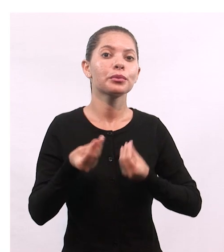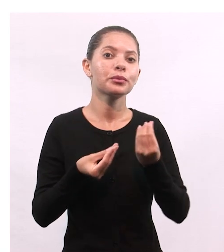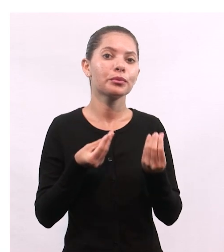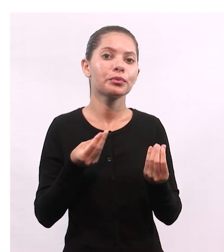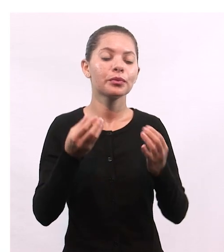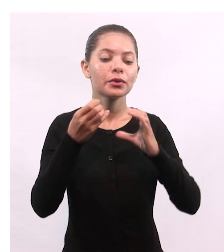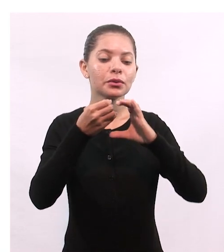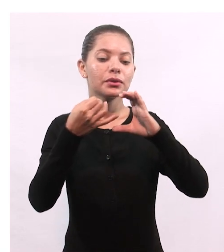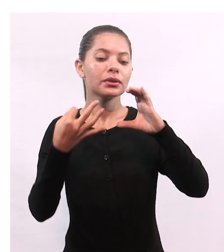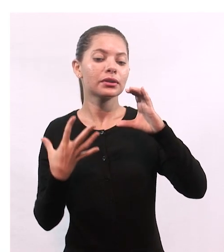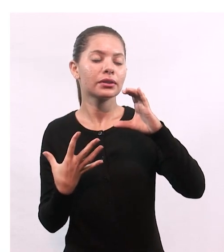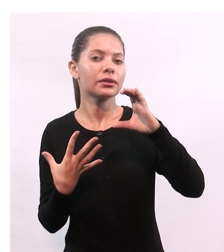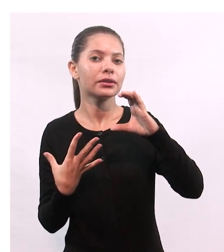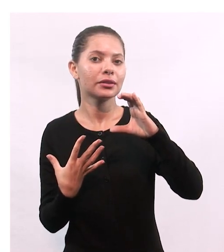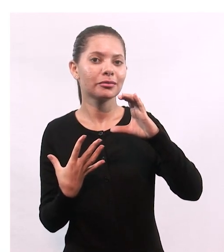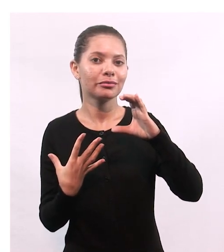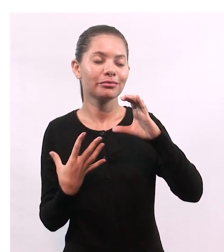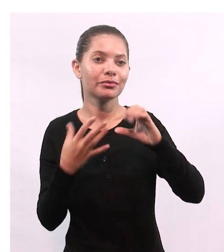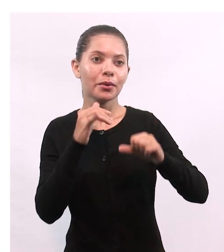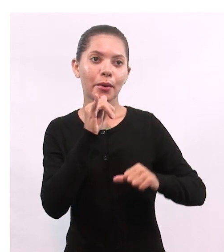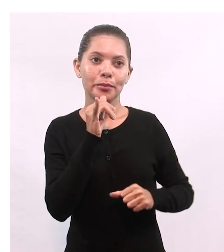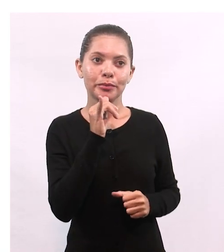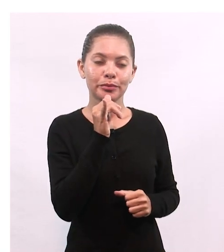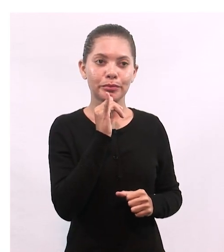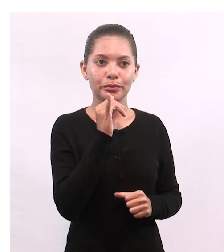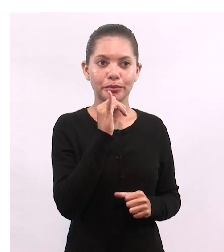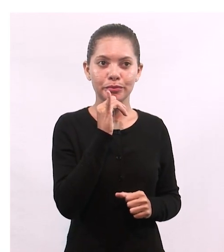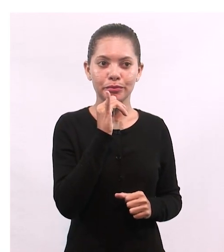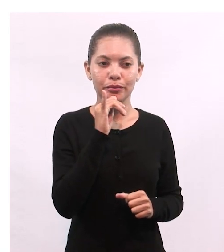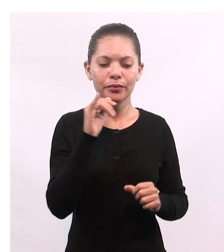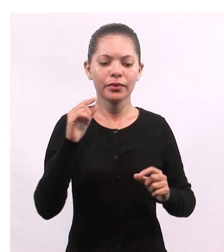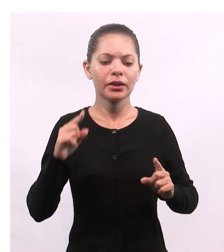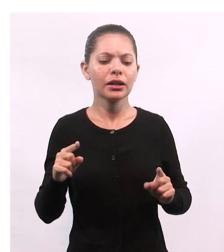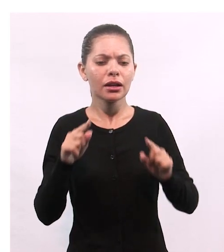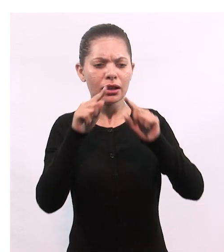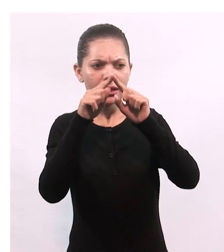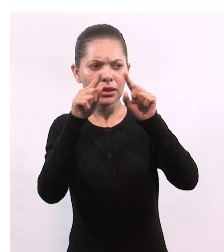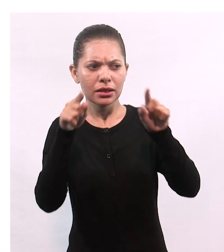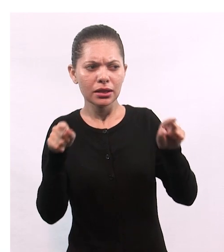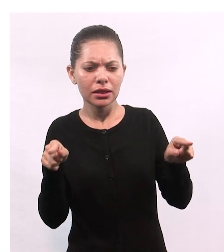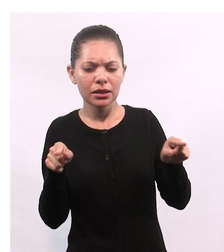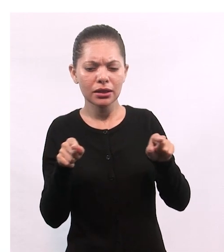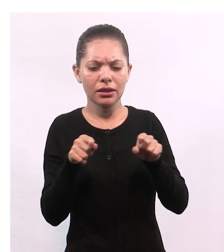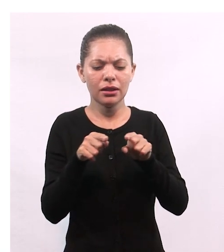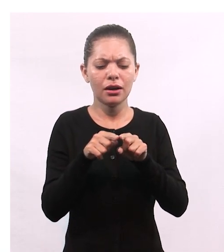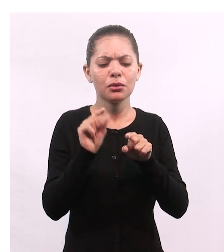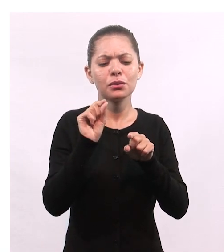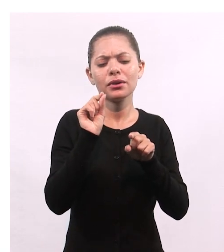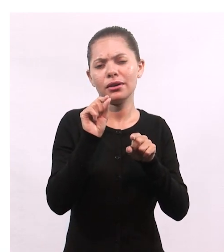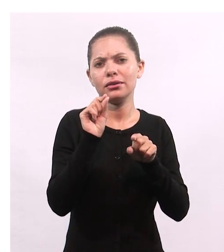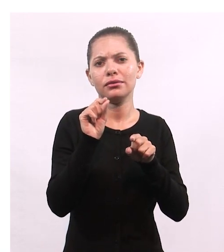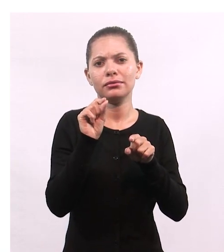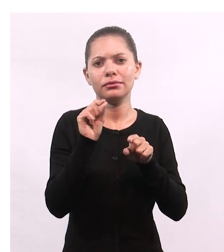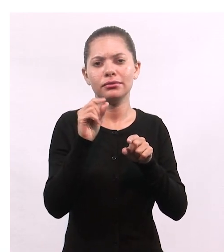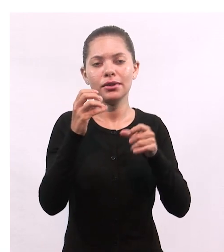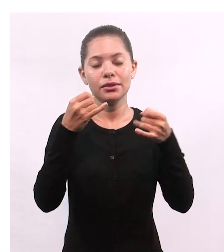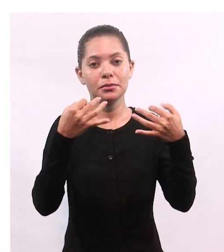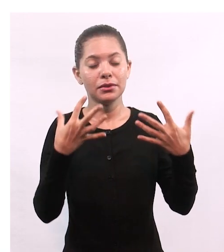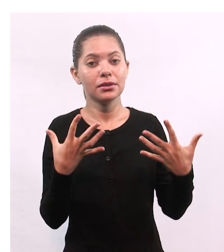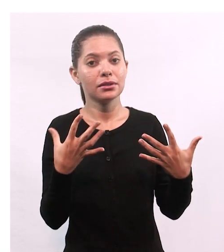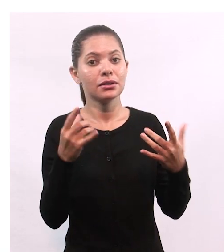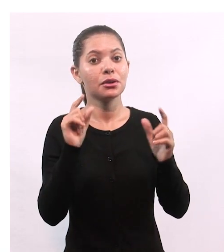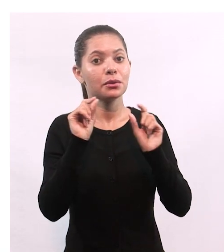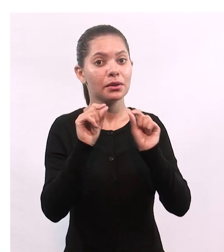objeto a partir das suas características. Por exemplo, triângulo. O que é um triângulo? A definição